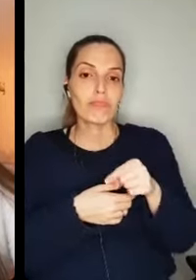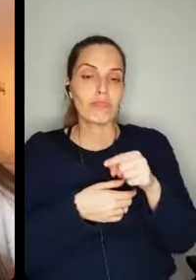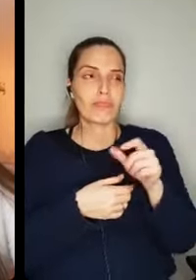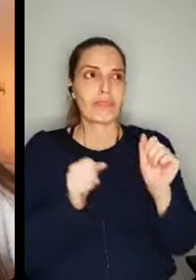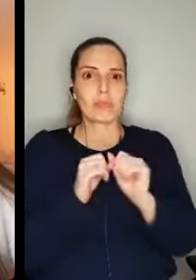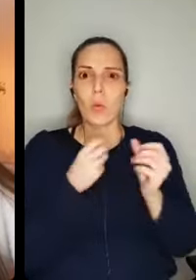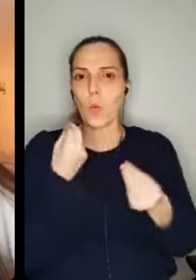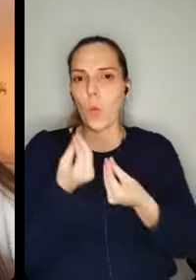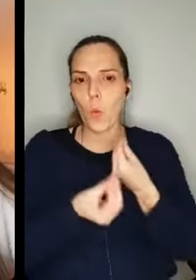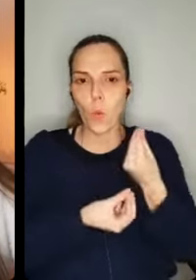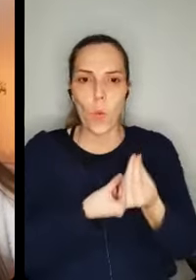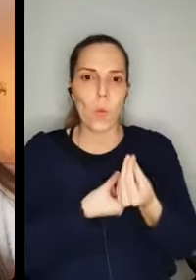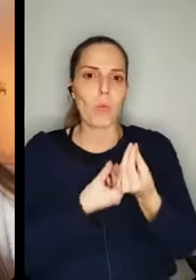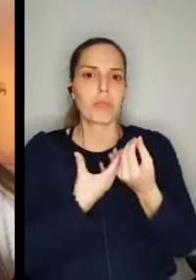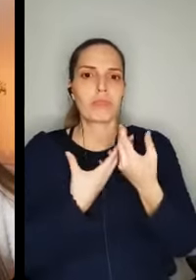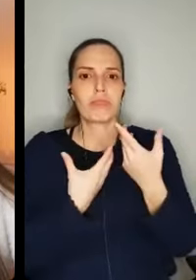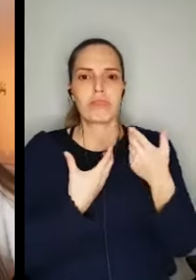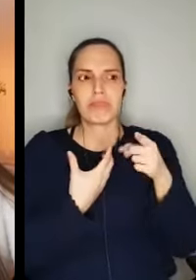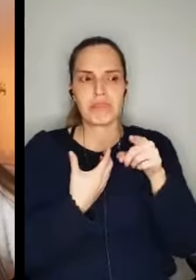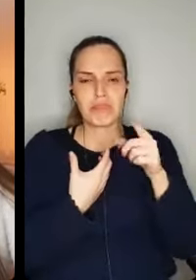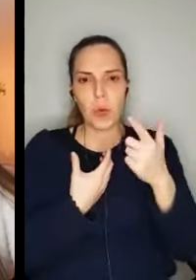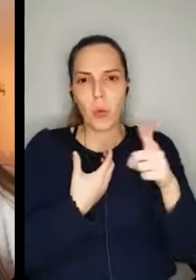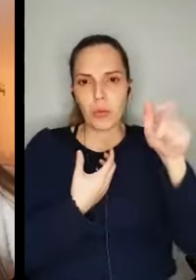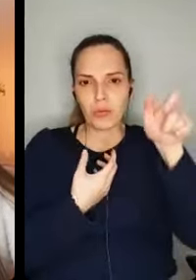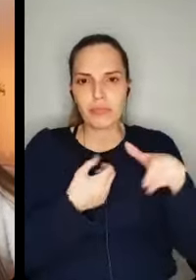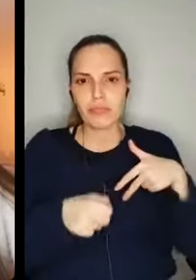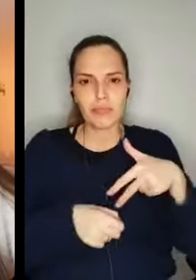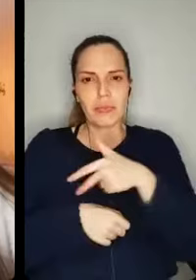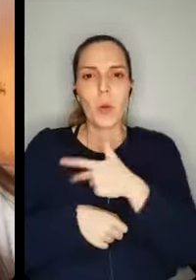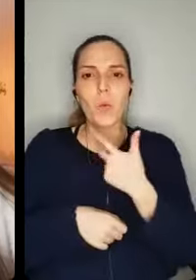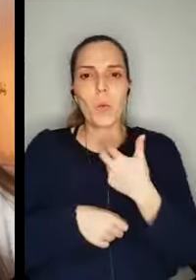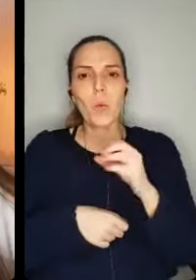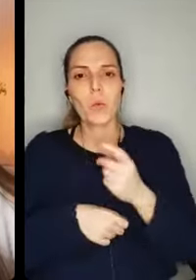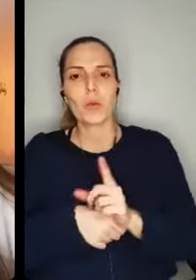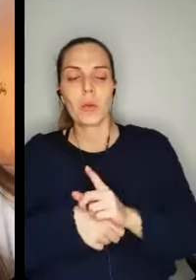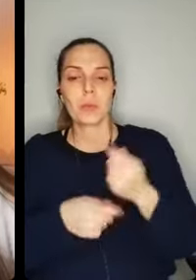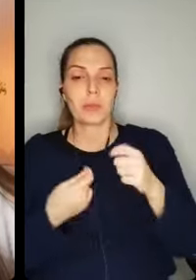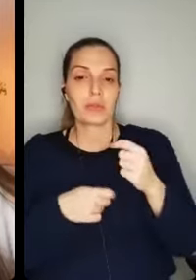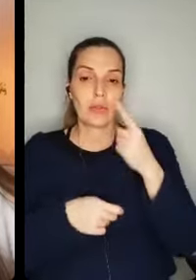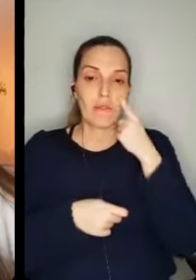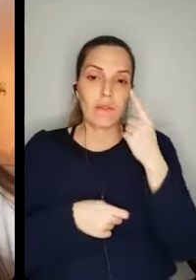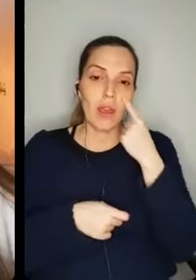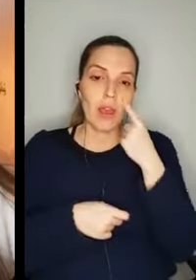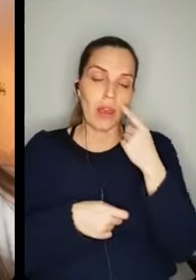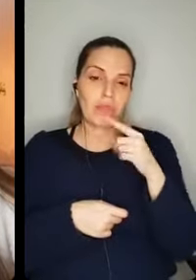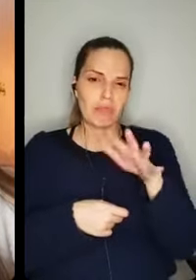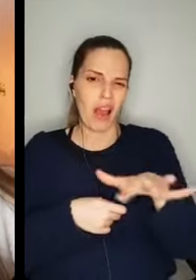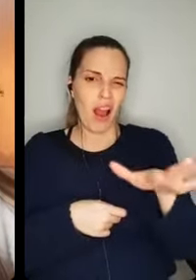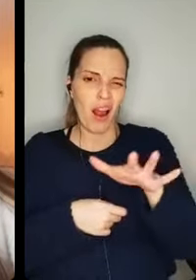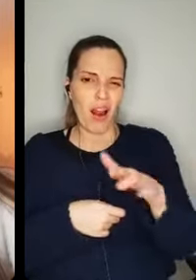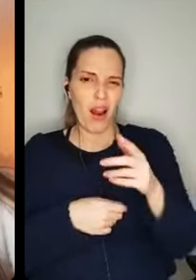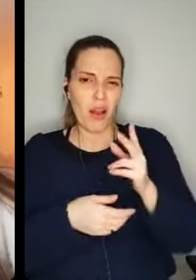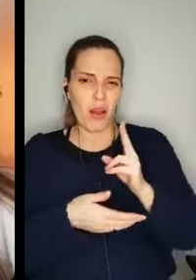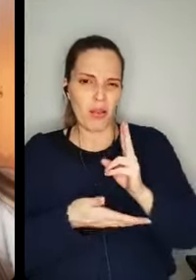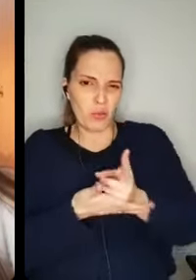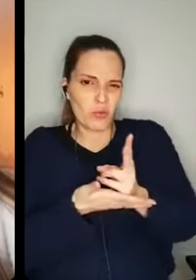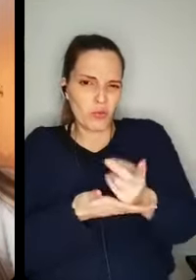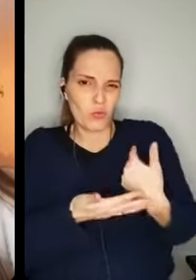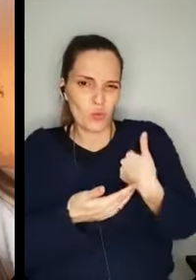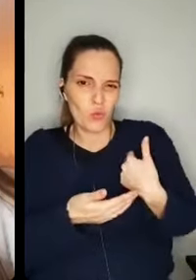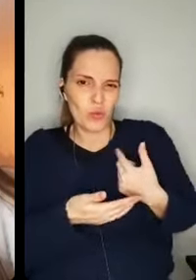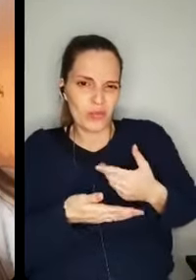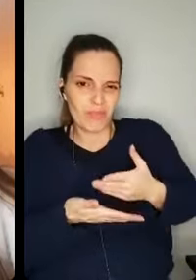pra prática, né? Aí tu vê mais ou menos se é essa área que tu vai querer seguir, aí tu vai pegando experiência